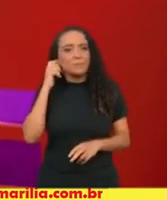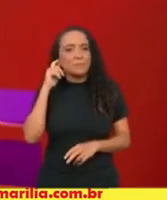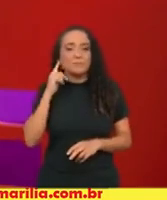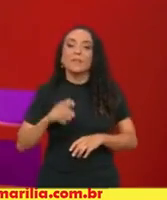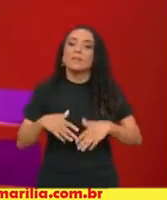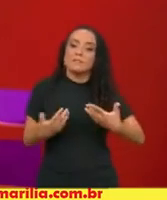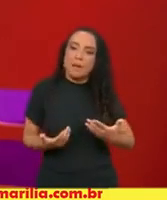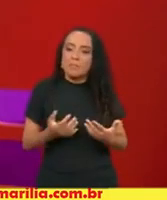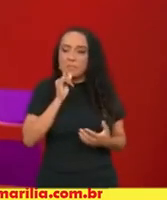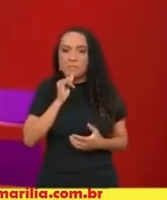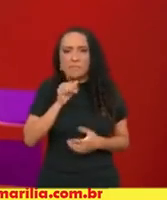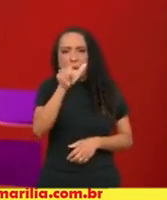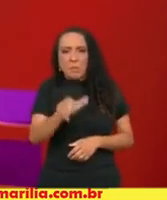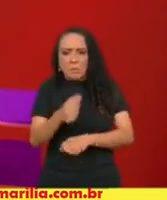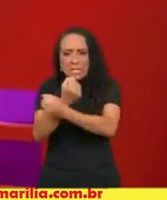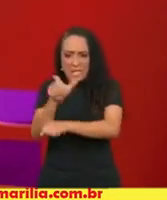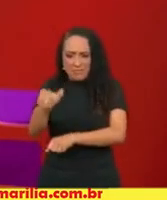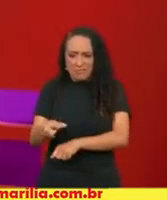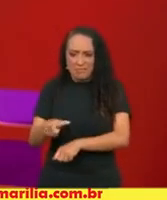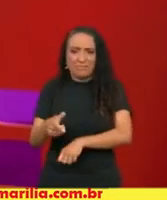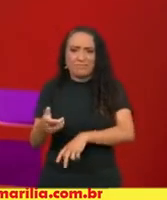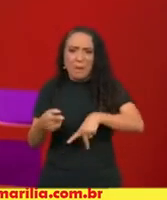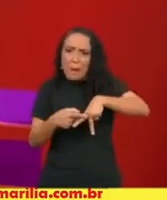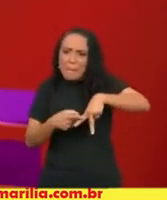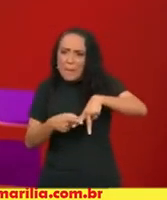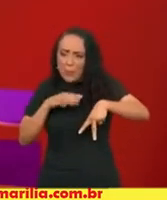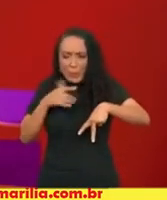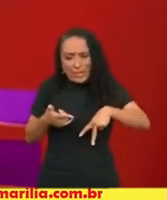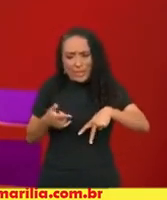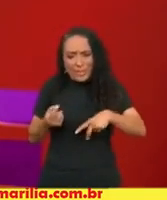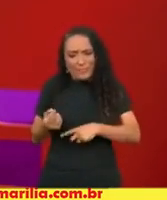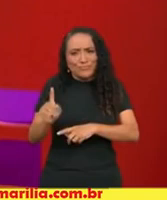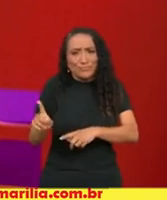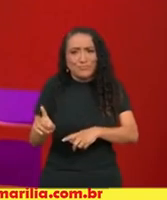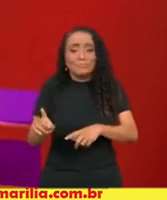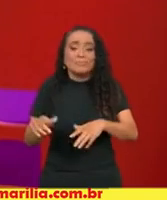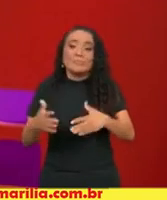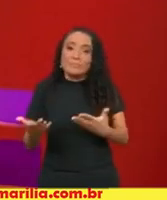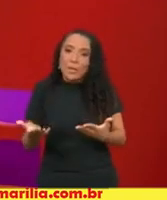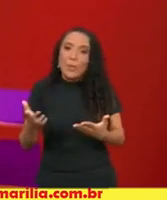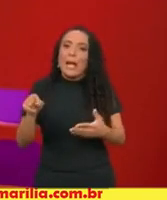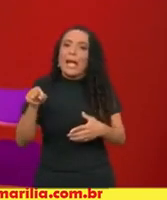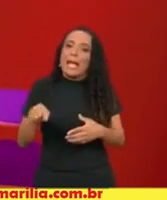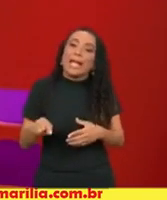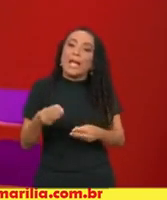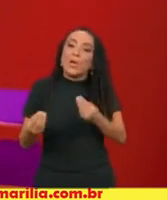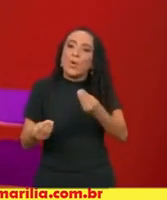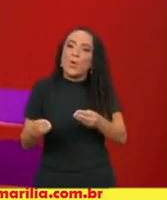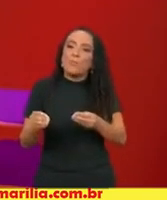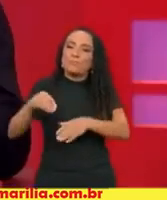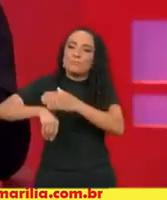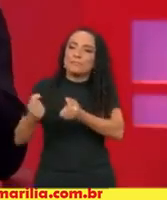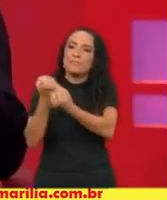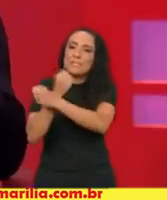tá com a perna meio ruim, não vale tanto, né? Isso para assinalar quão internalizada estava a escravidão num país, então, né? Na